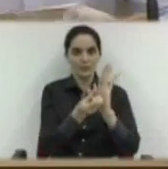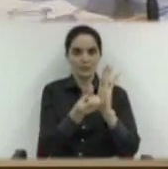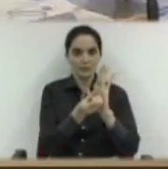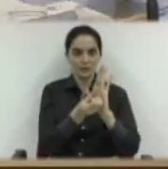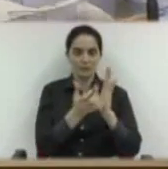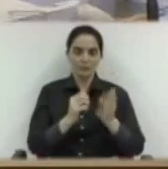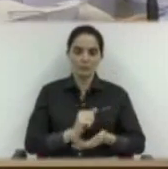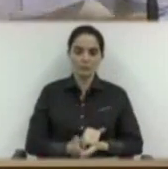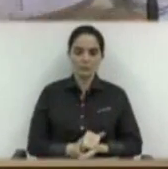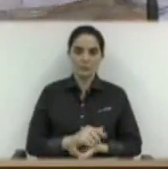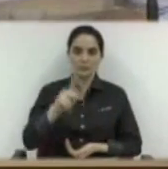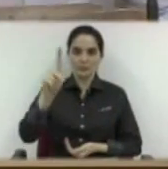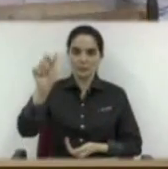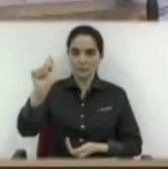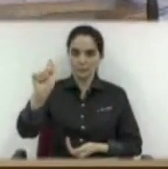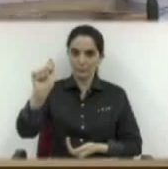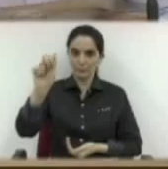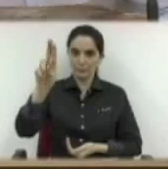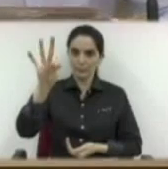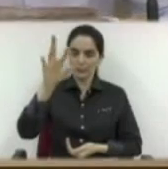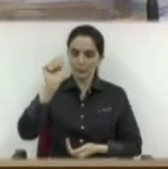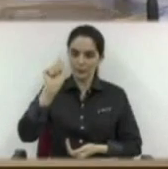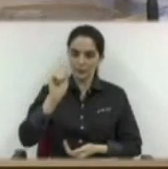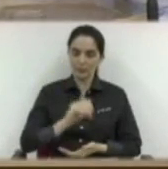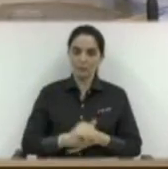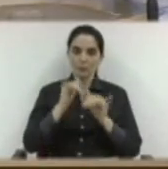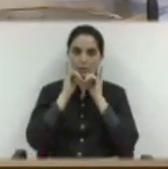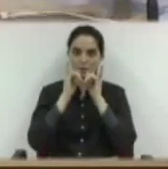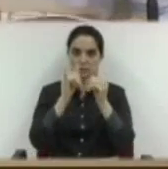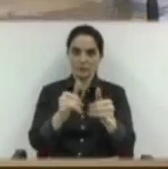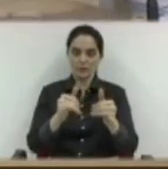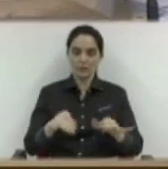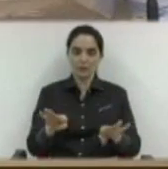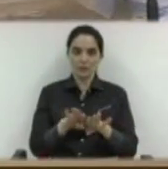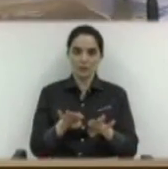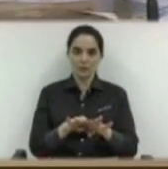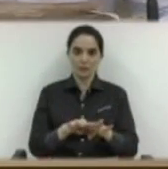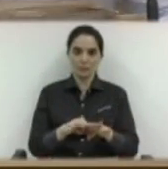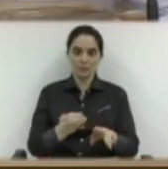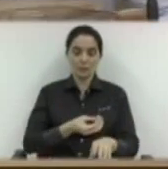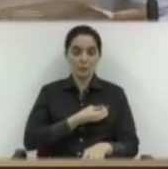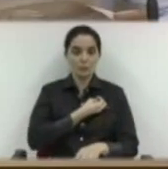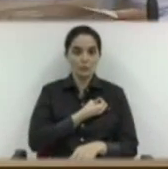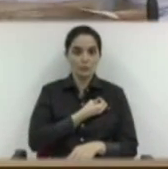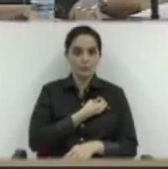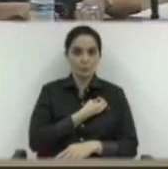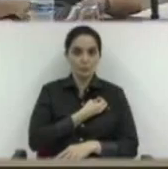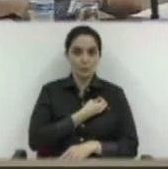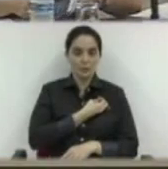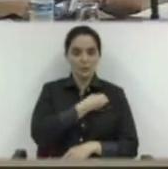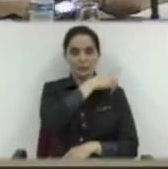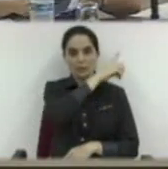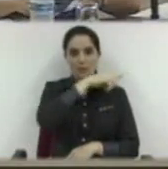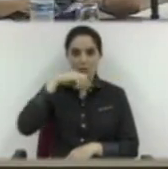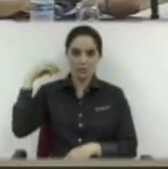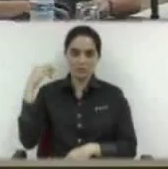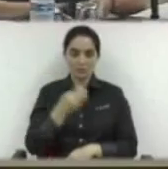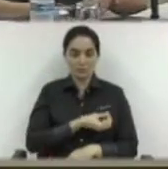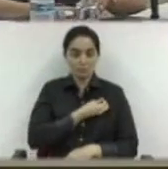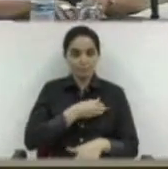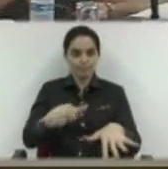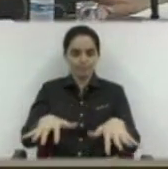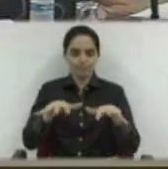Encaminhe-se às comissões. Aproveito o ensejo para comunicar a presença da nobre vereadora e doutora Mayra Costa em